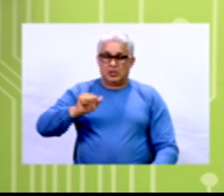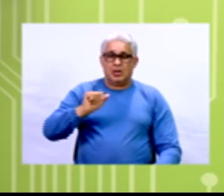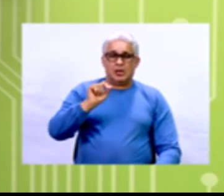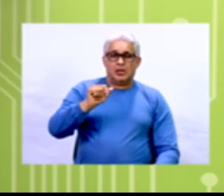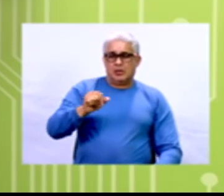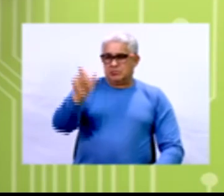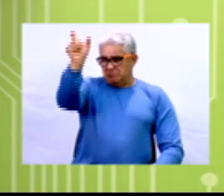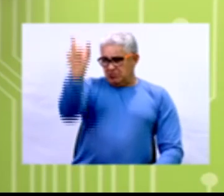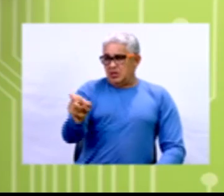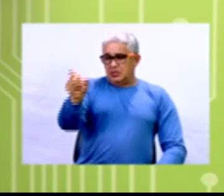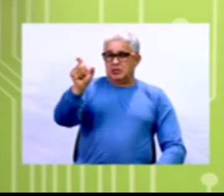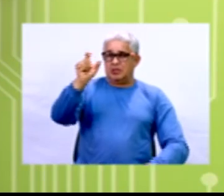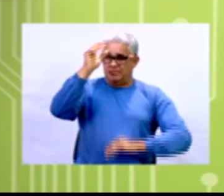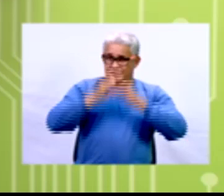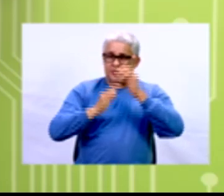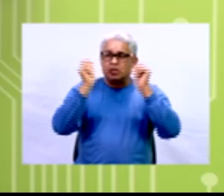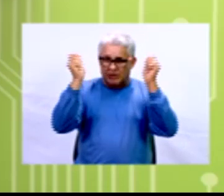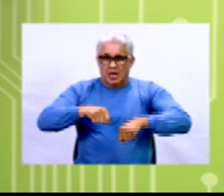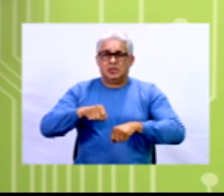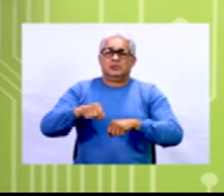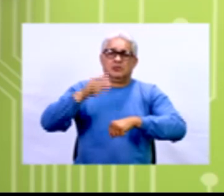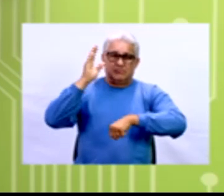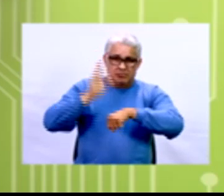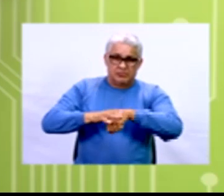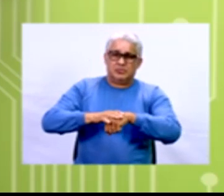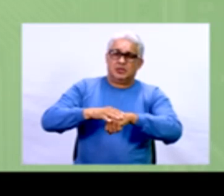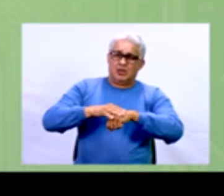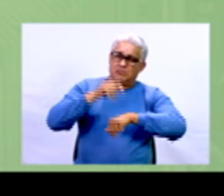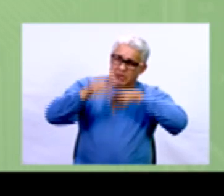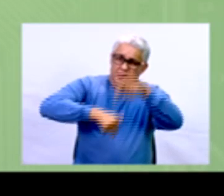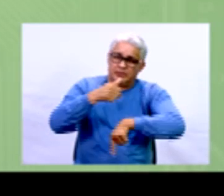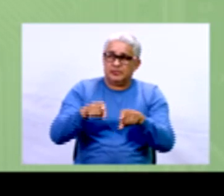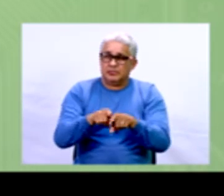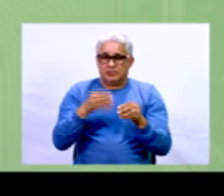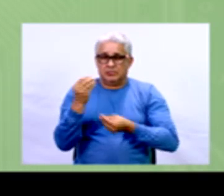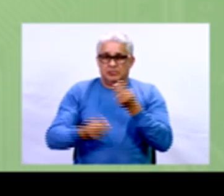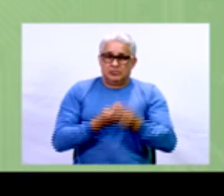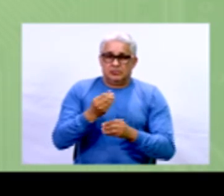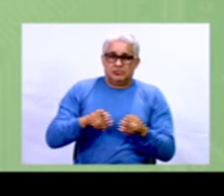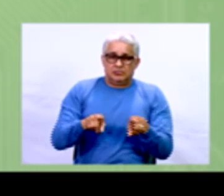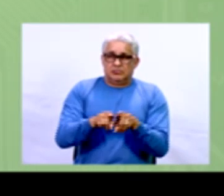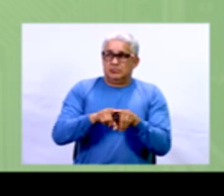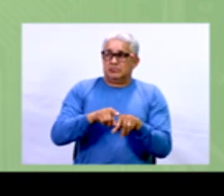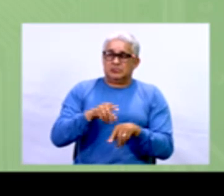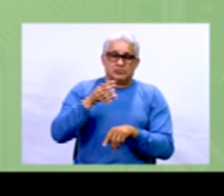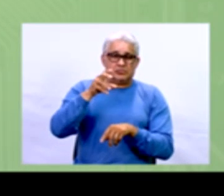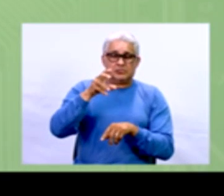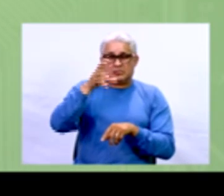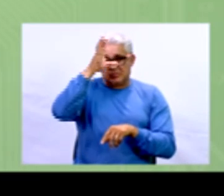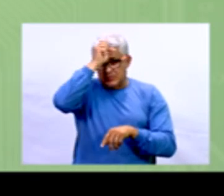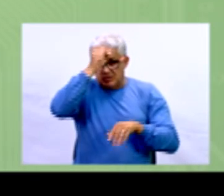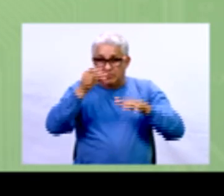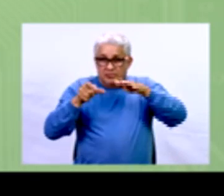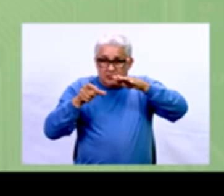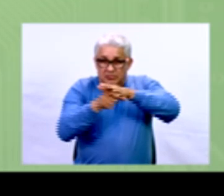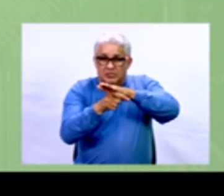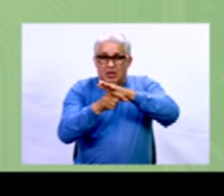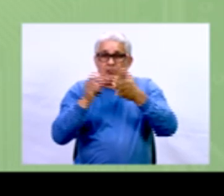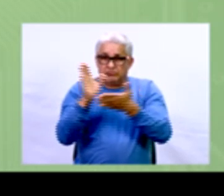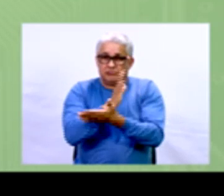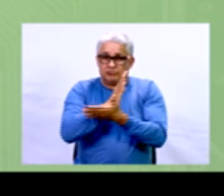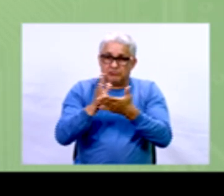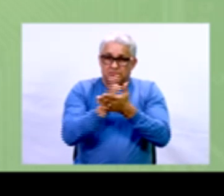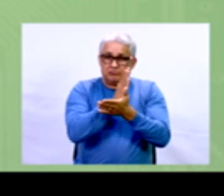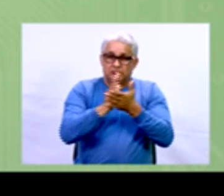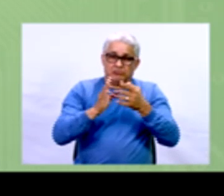nesse mercado, em que área ele pode atuar, como ele pode atuar. E também nós vamos aprender a instalar alguns aplicativos